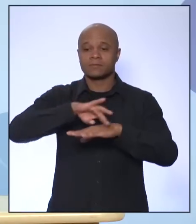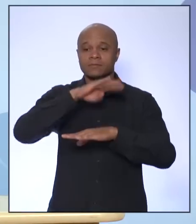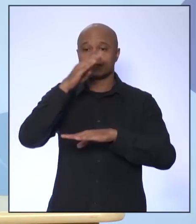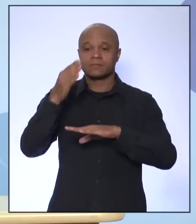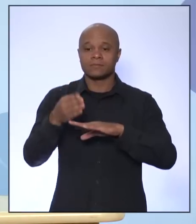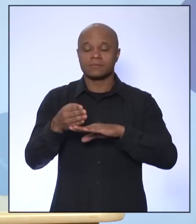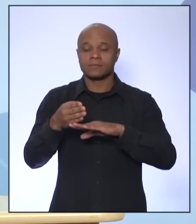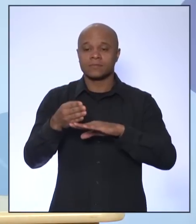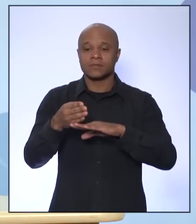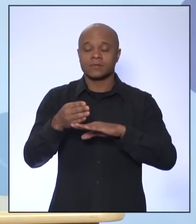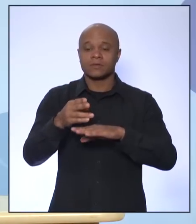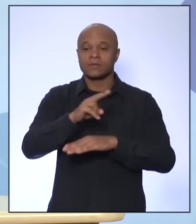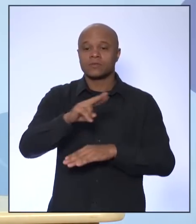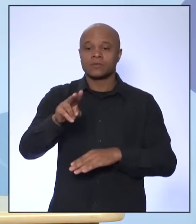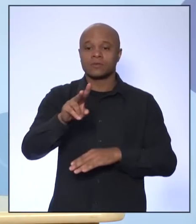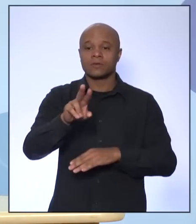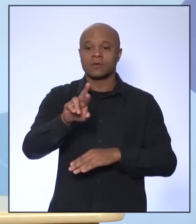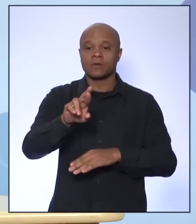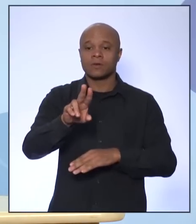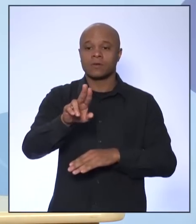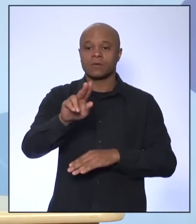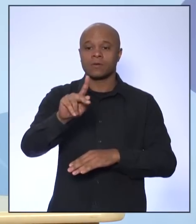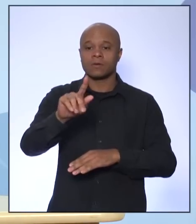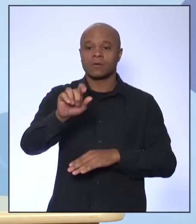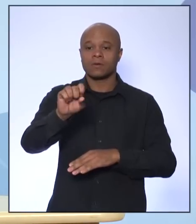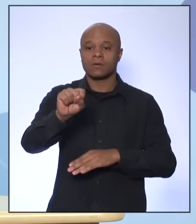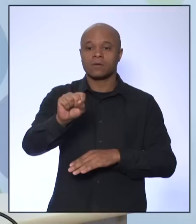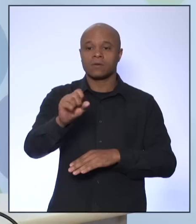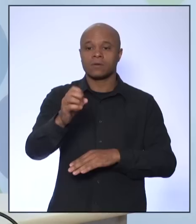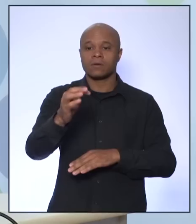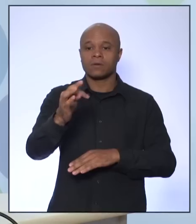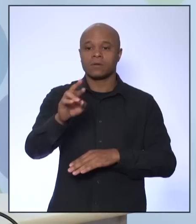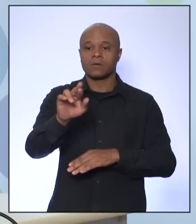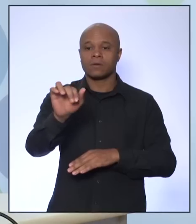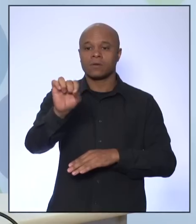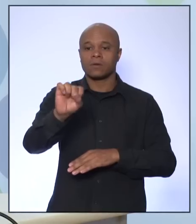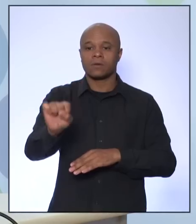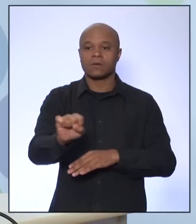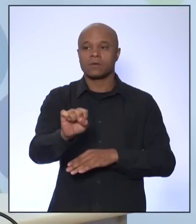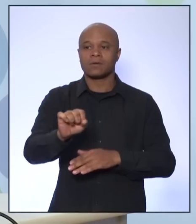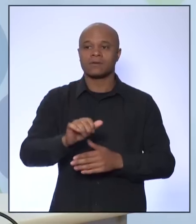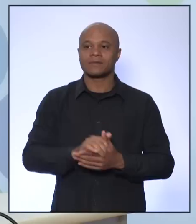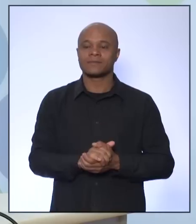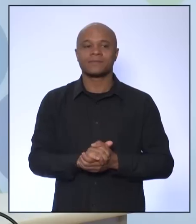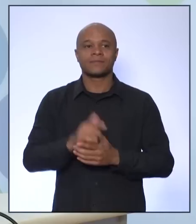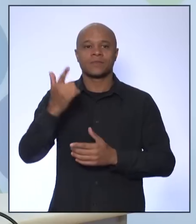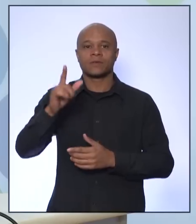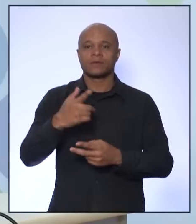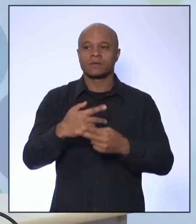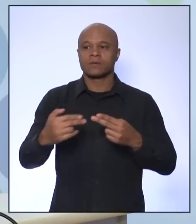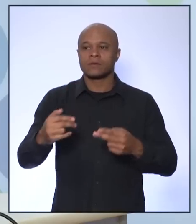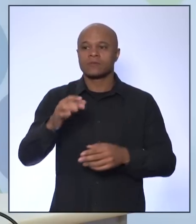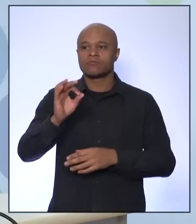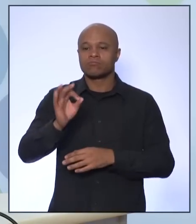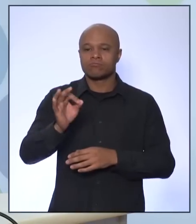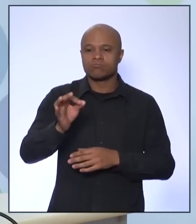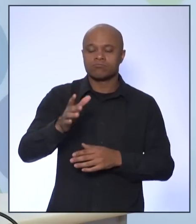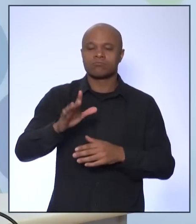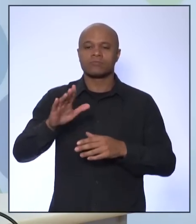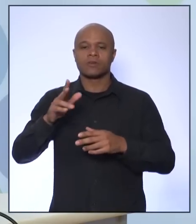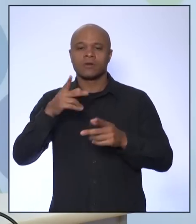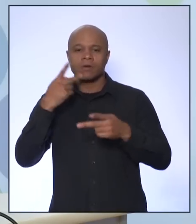pinturas rupestres. Ok? Outra pergunta interessante aqui. A Gleiciane acertou, por exemplo, ela colocou aqui que os contos,